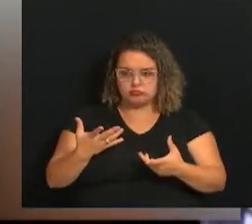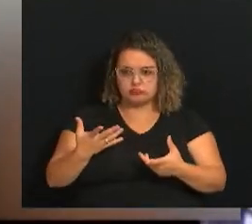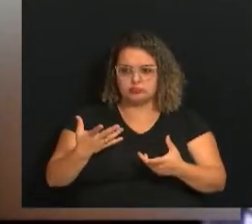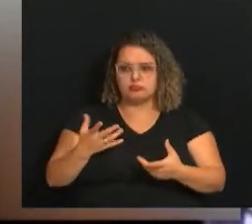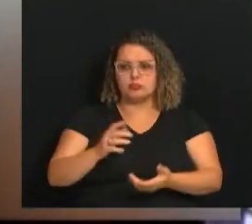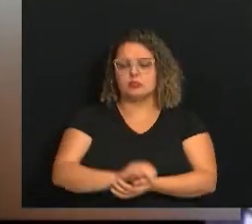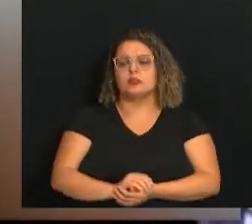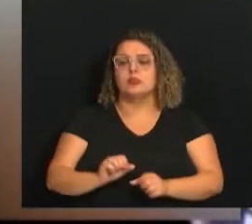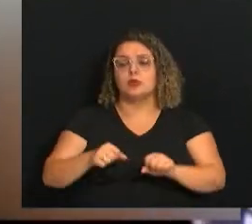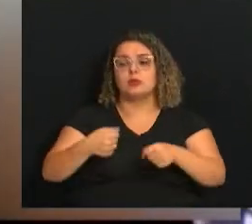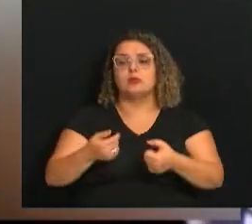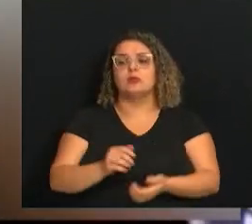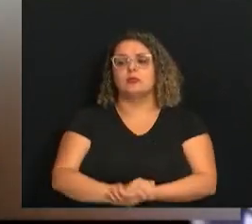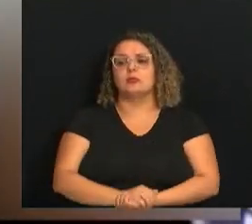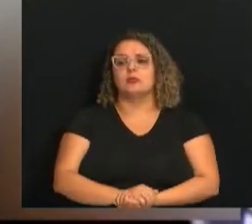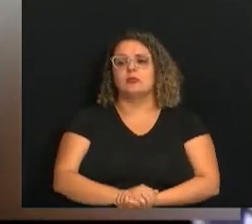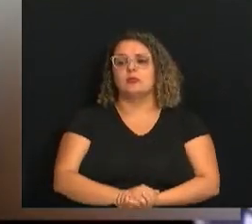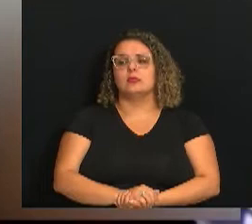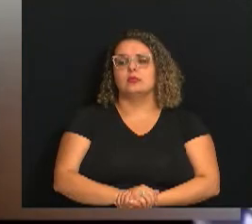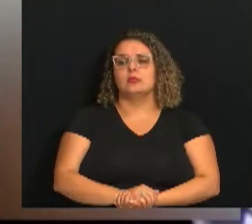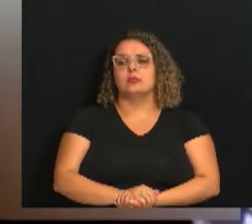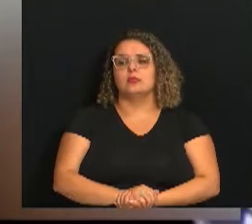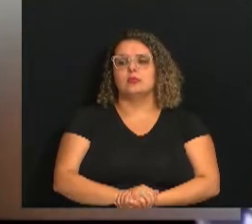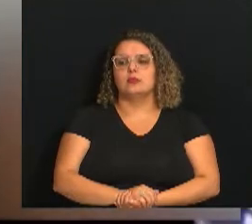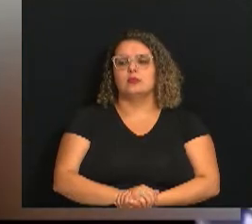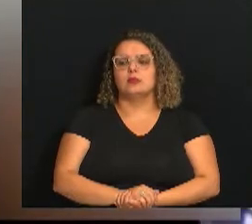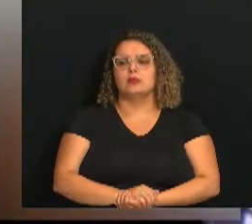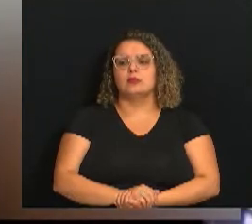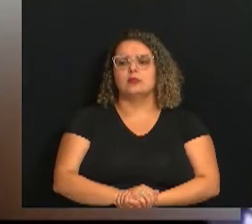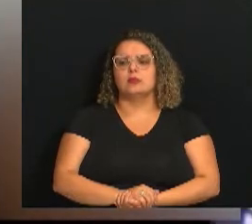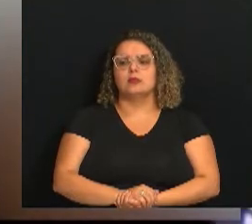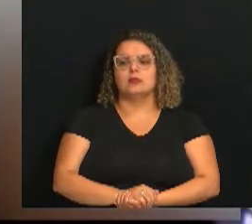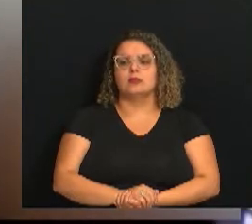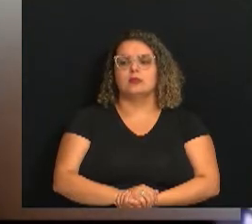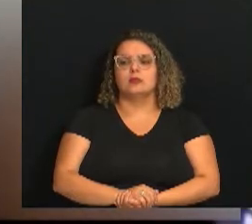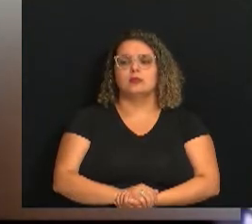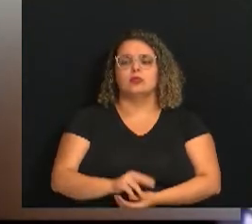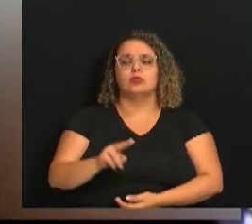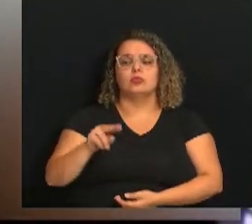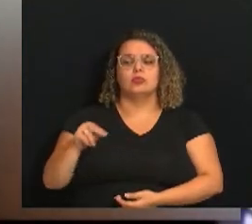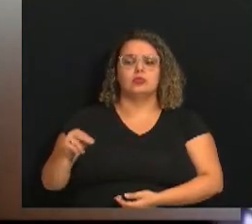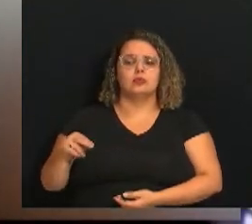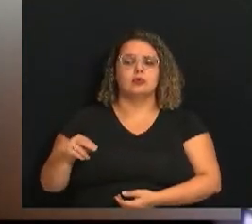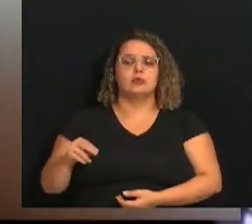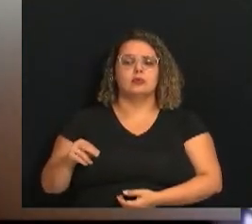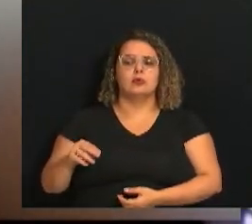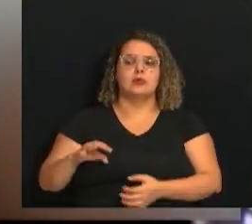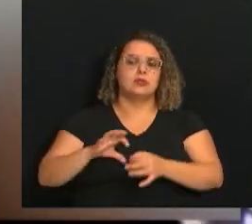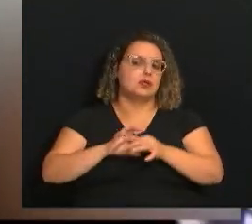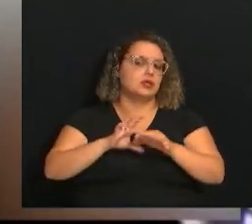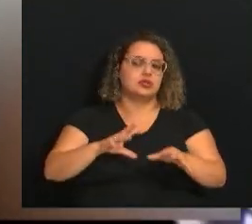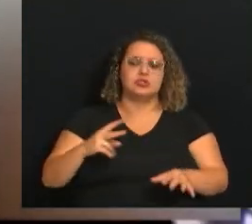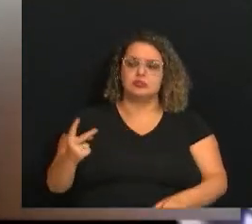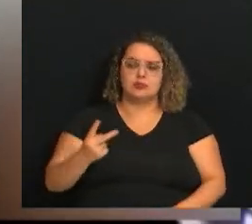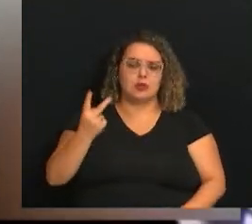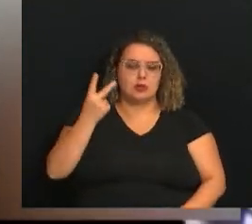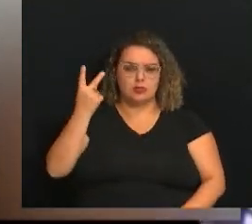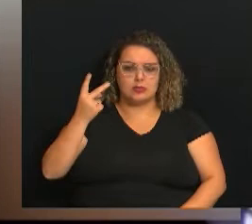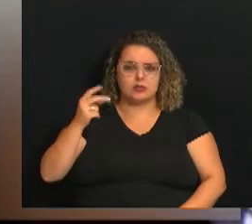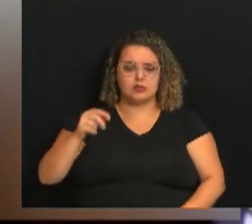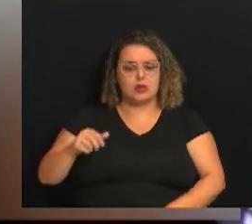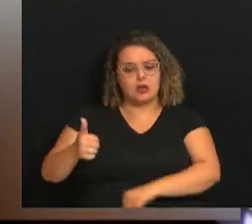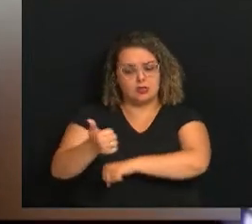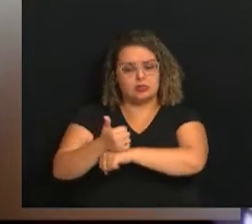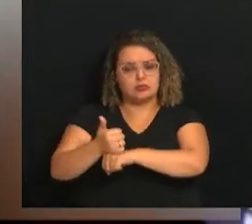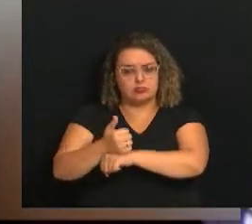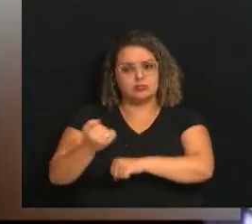questão. Primeiro, eu gostaria de ressaltar que, de forma alguma, a gente vem desvalorizar o trabalho da optometria. Realmente são profissionais importantes,